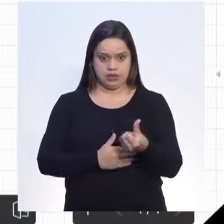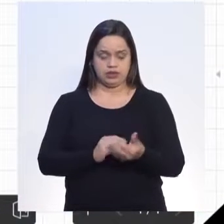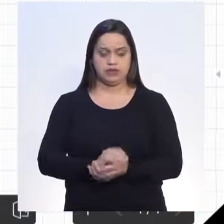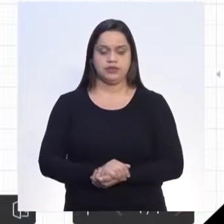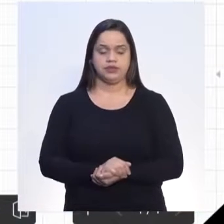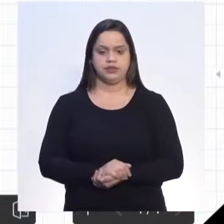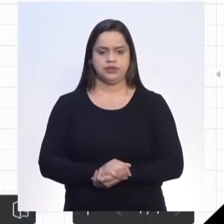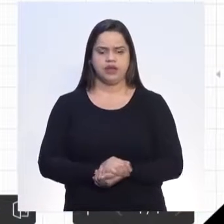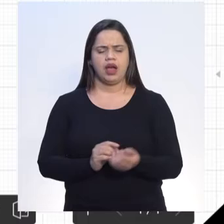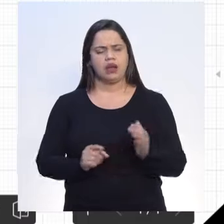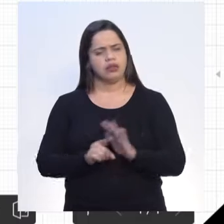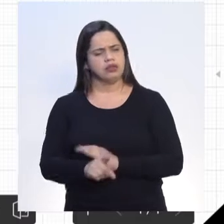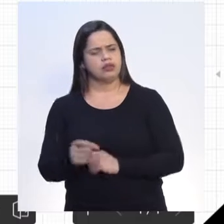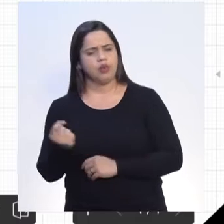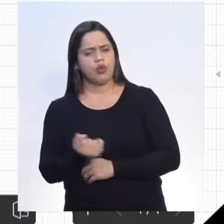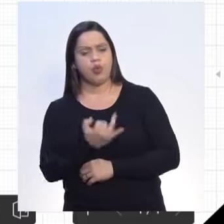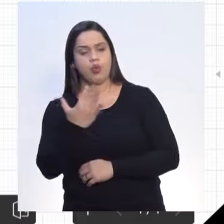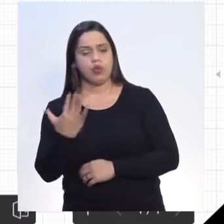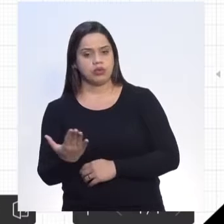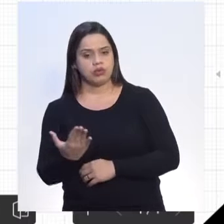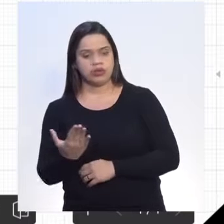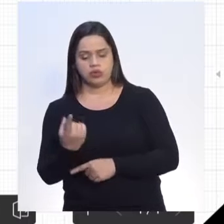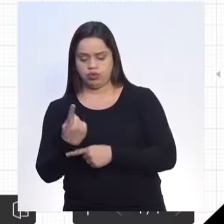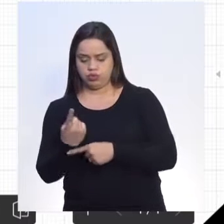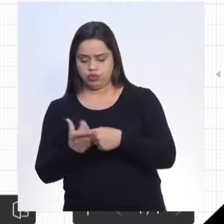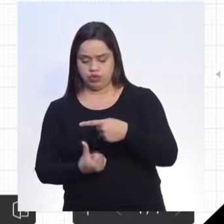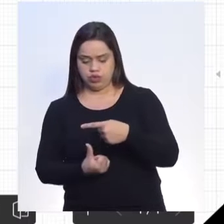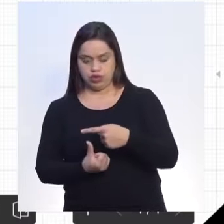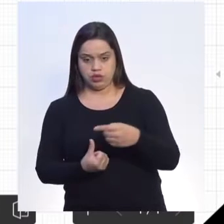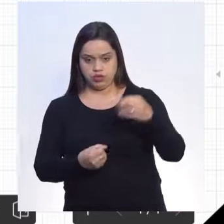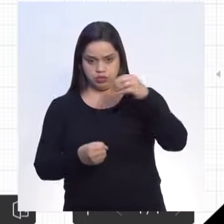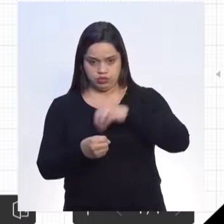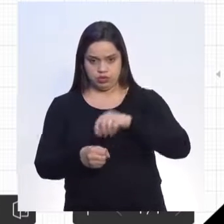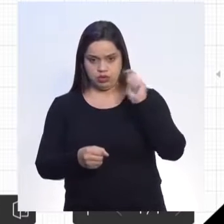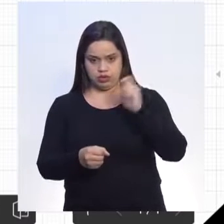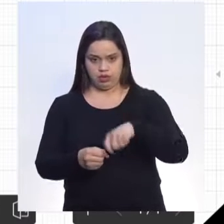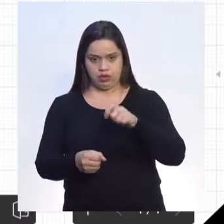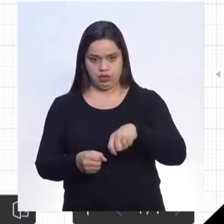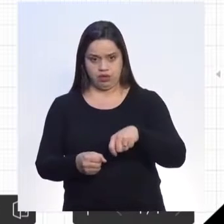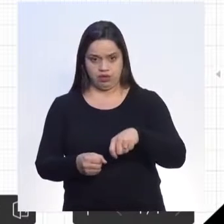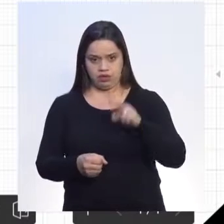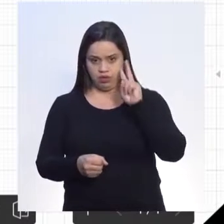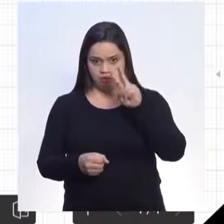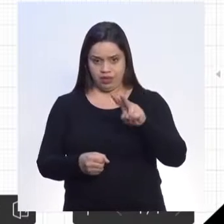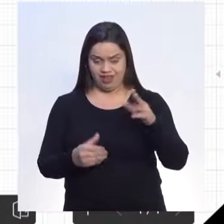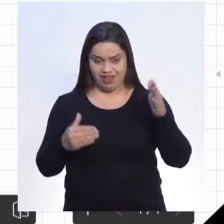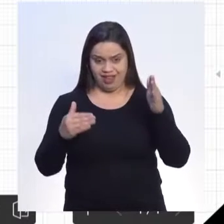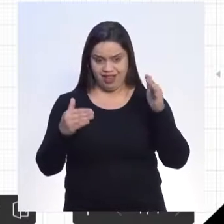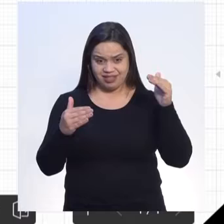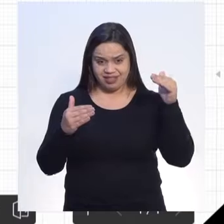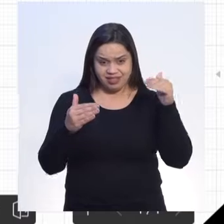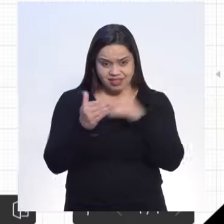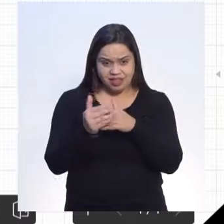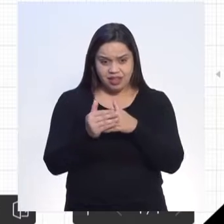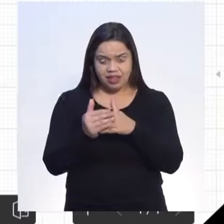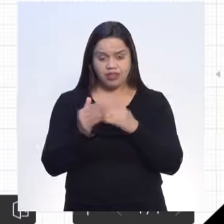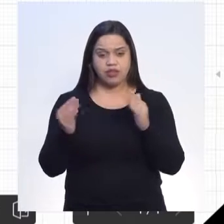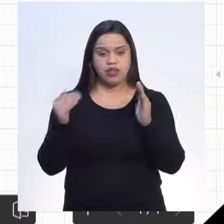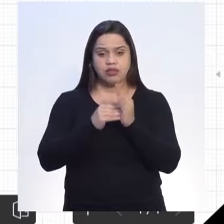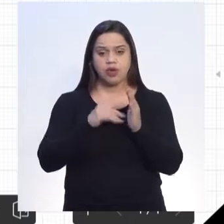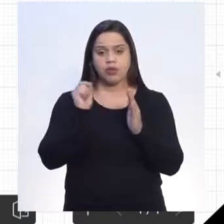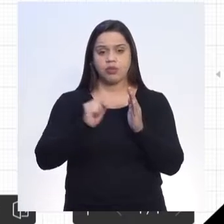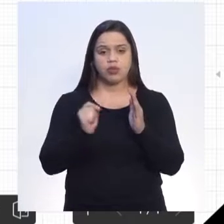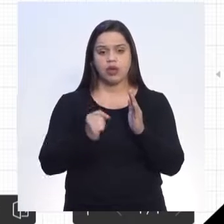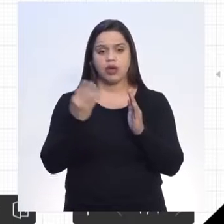Quantas vezes 1/6 que eu dividi aí cabe? Se eu olhar, ó, ele vai até o 4. Então, quer dizer